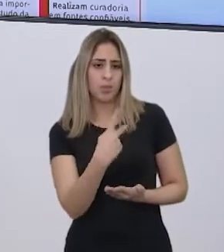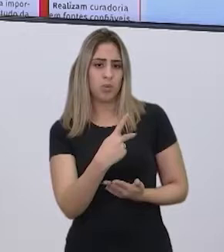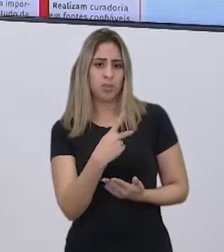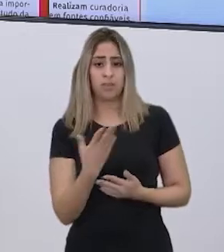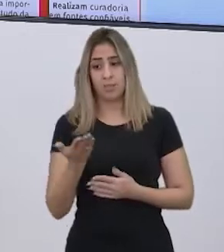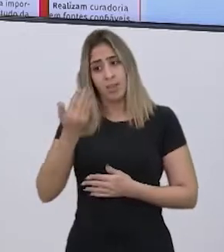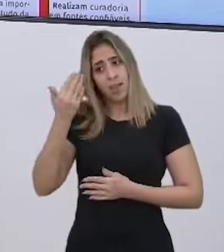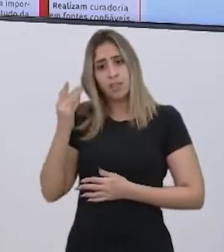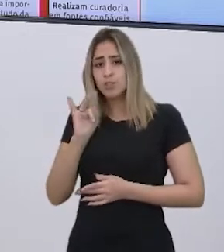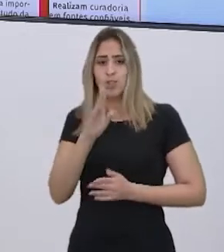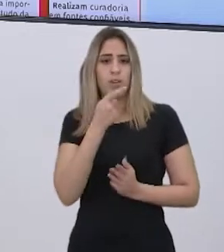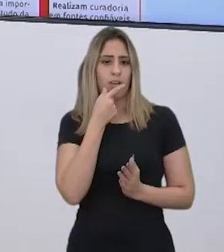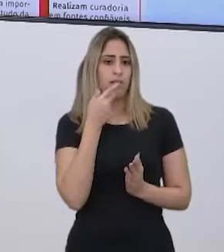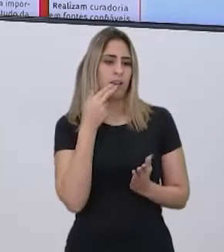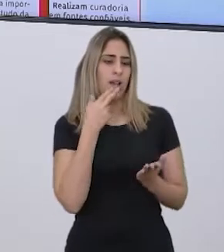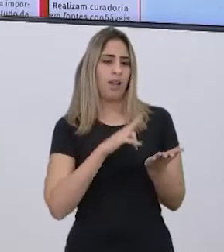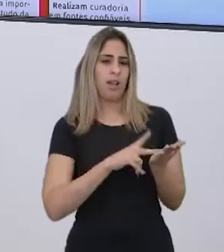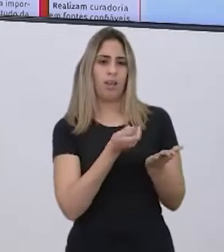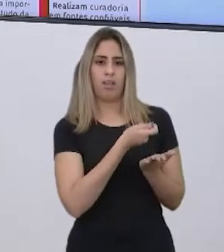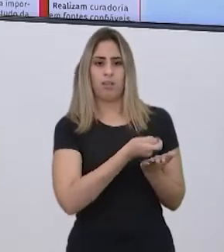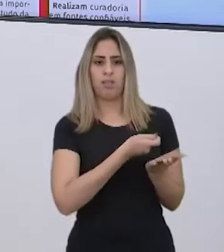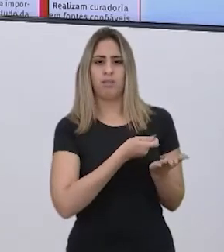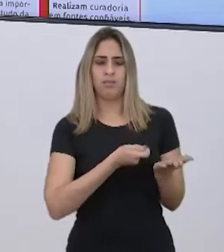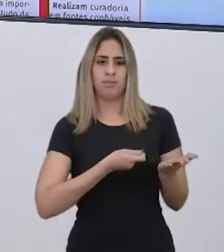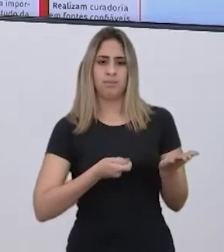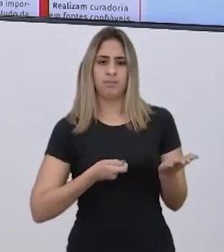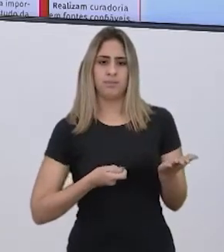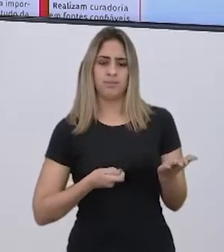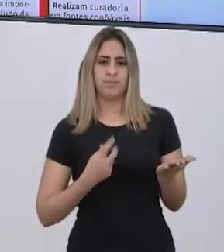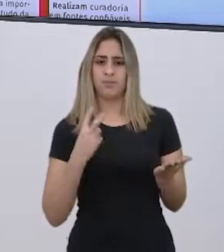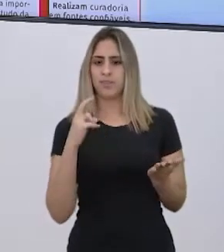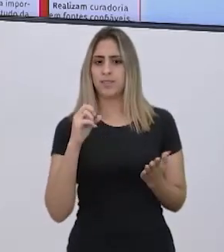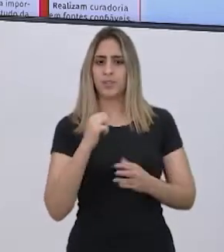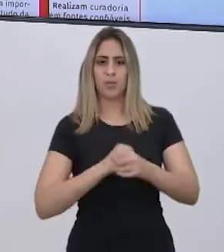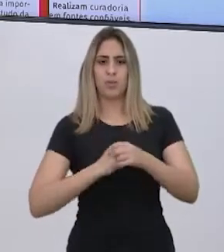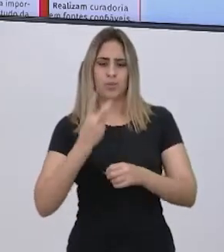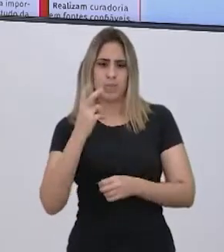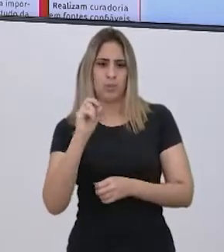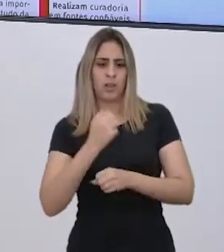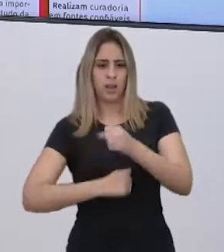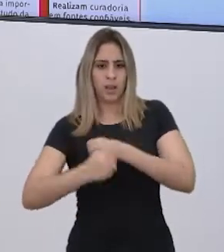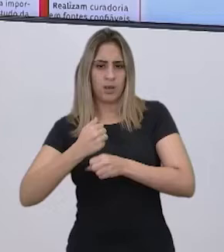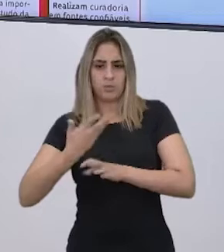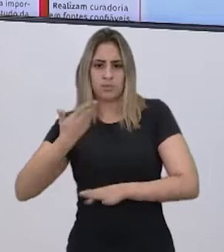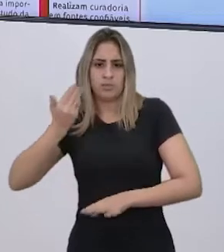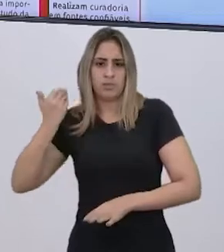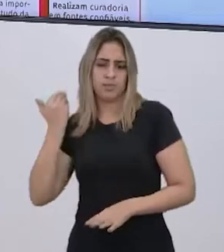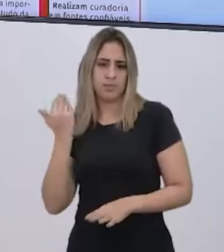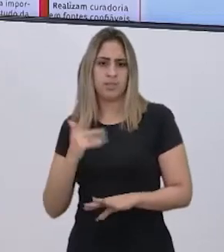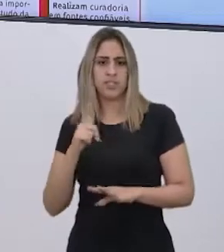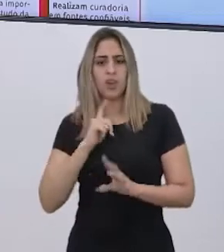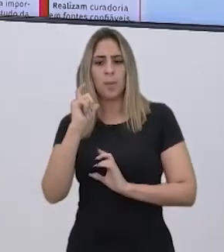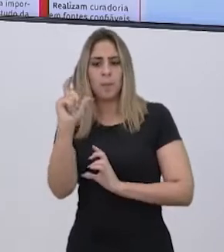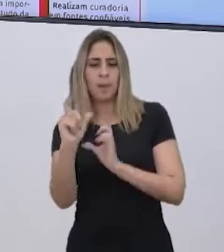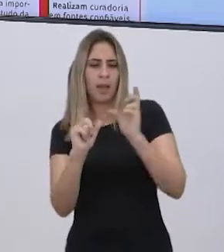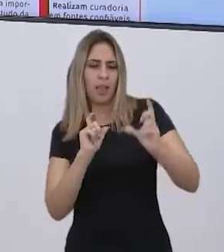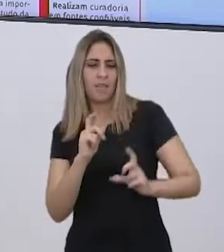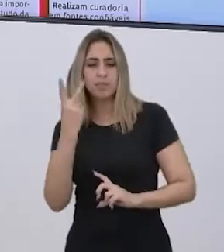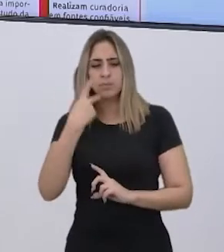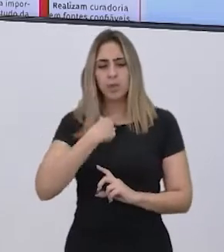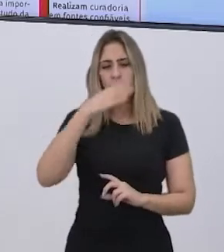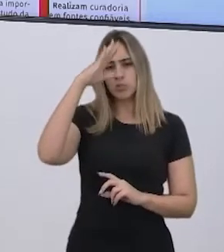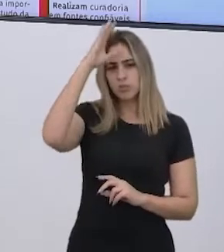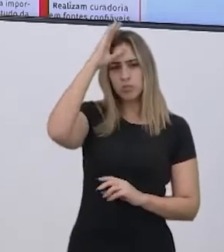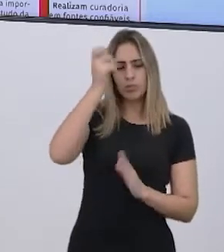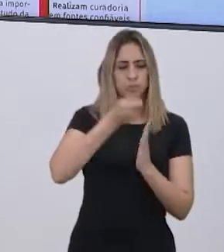tinha carta. E isso era, tipo assim, há uns 50 anos atrás. Tinham palavras ali que meu tio